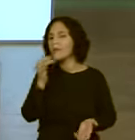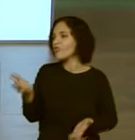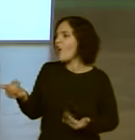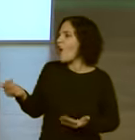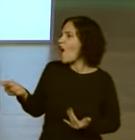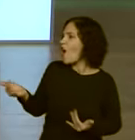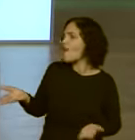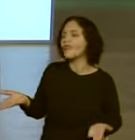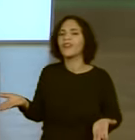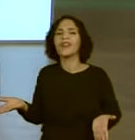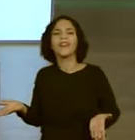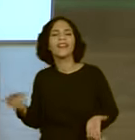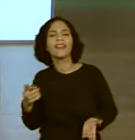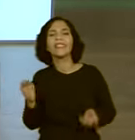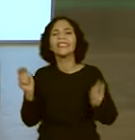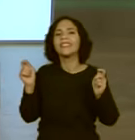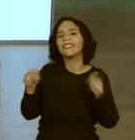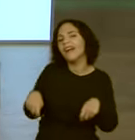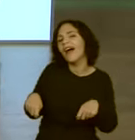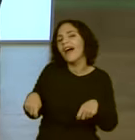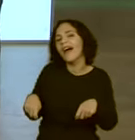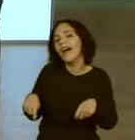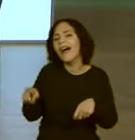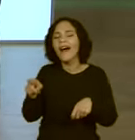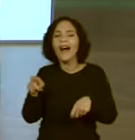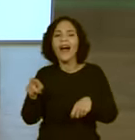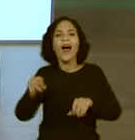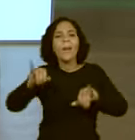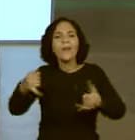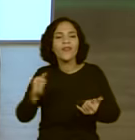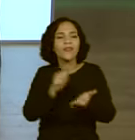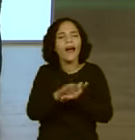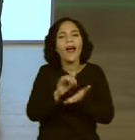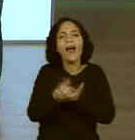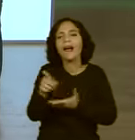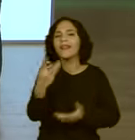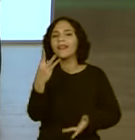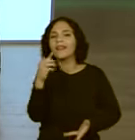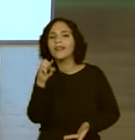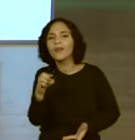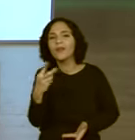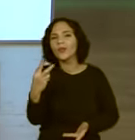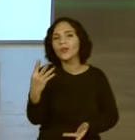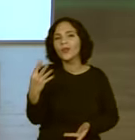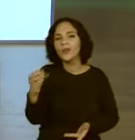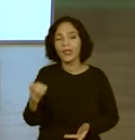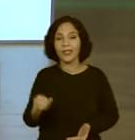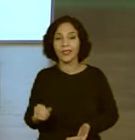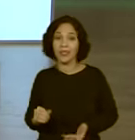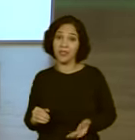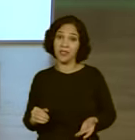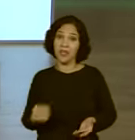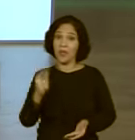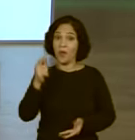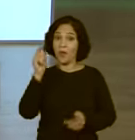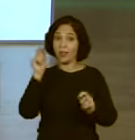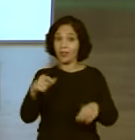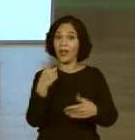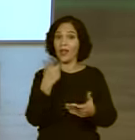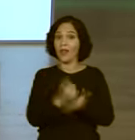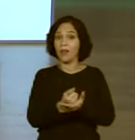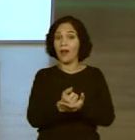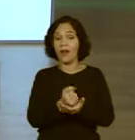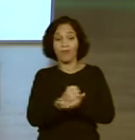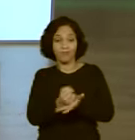O que um jovem, pode fazer com R$ 3.240? Já está quase dando para comprar